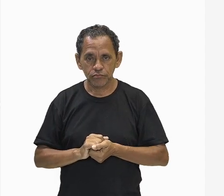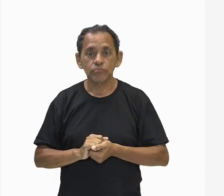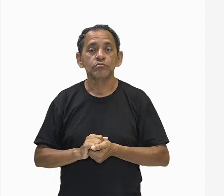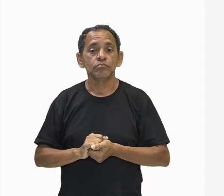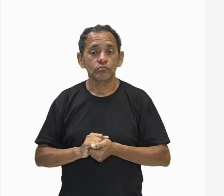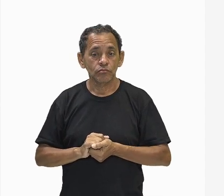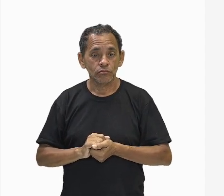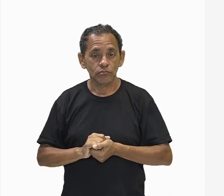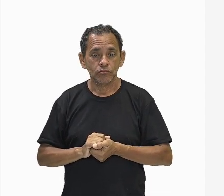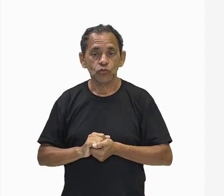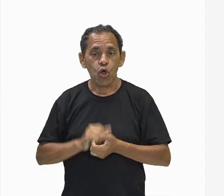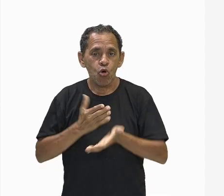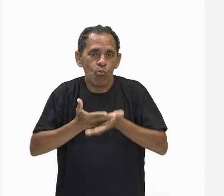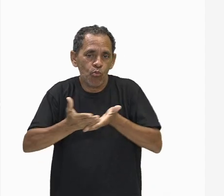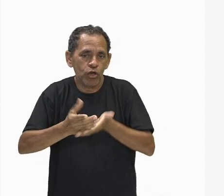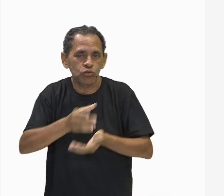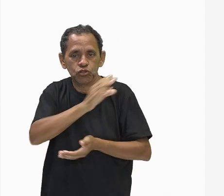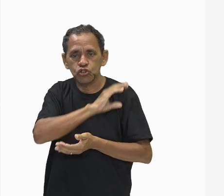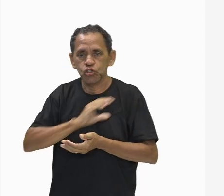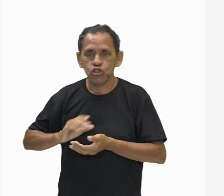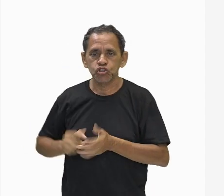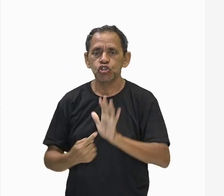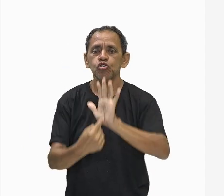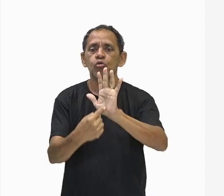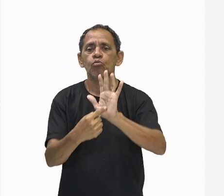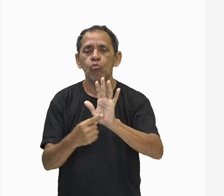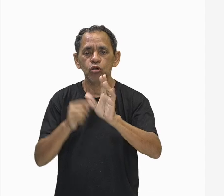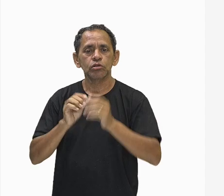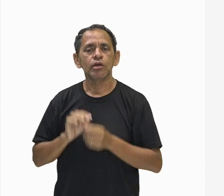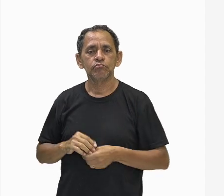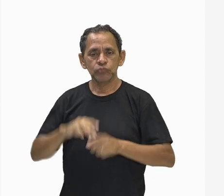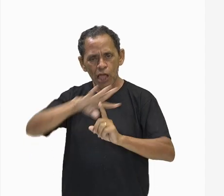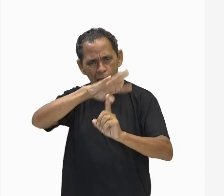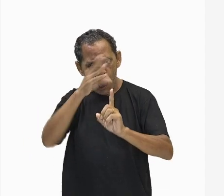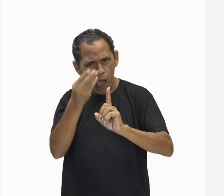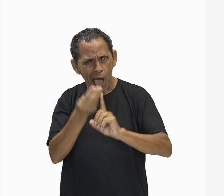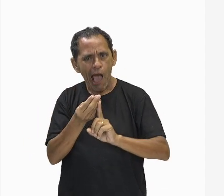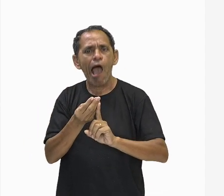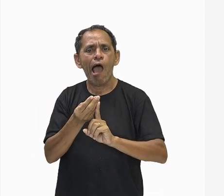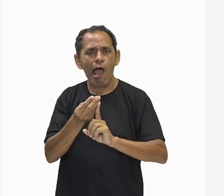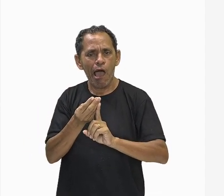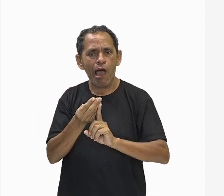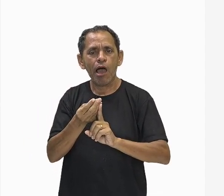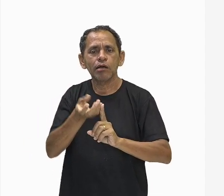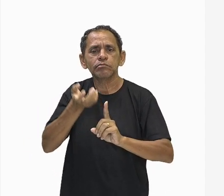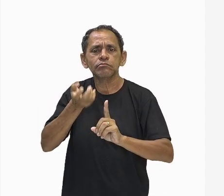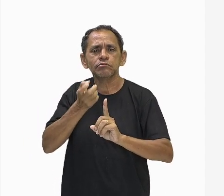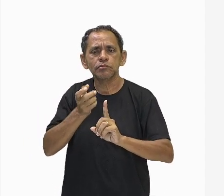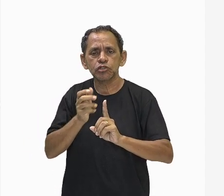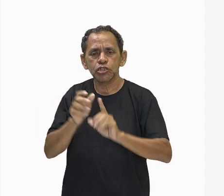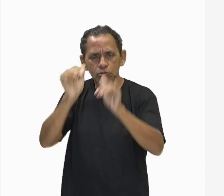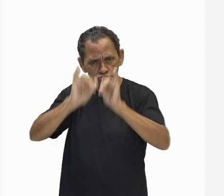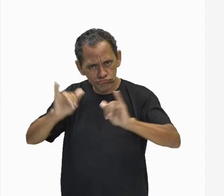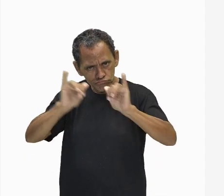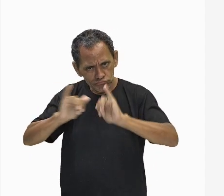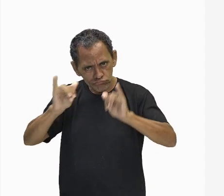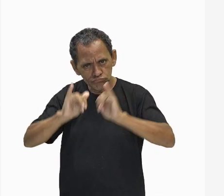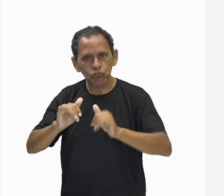e assim revela a exuberância de uma arte que pretende ser vista, divulgada e